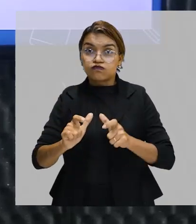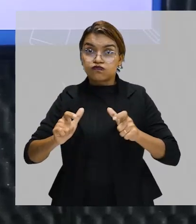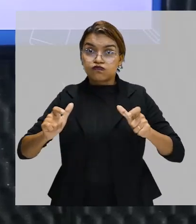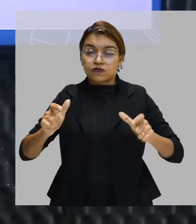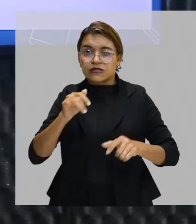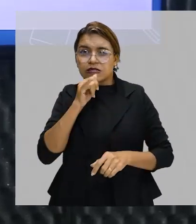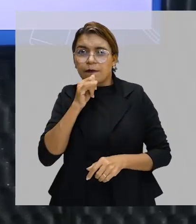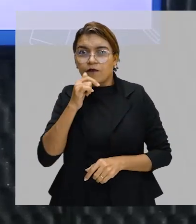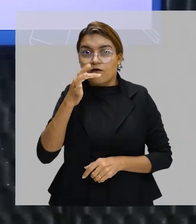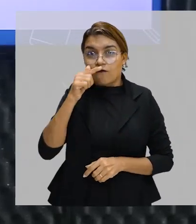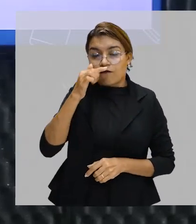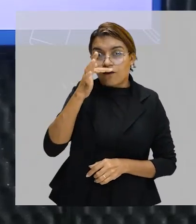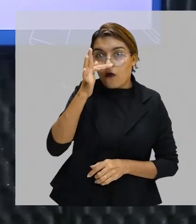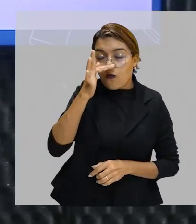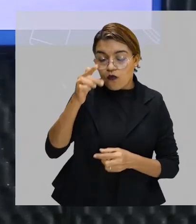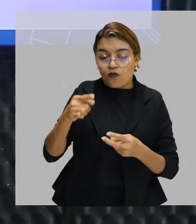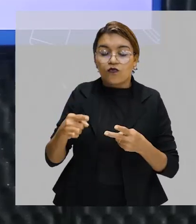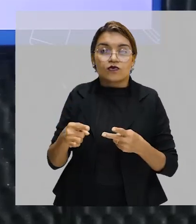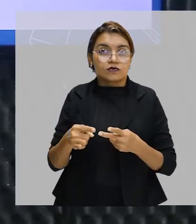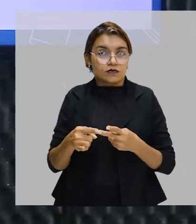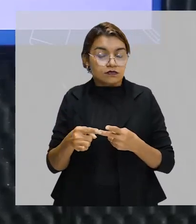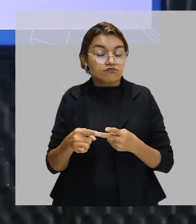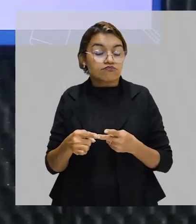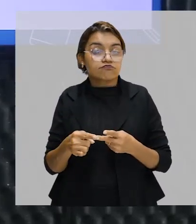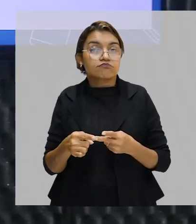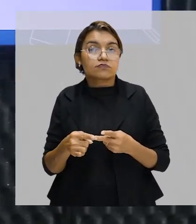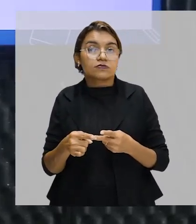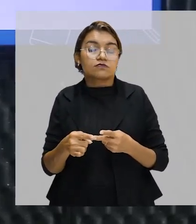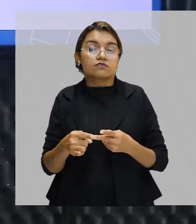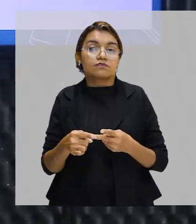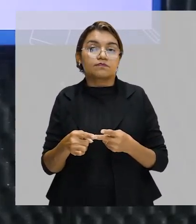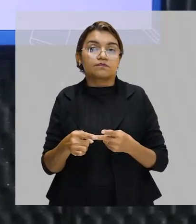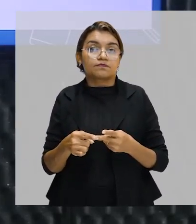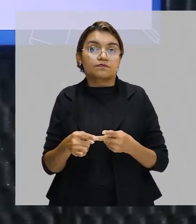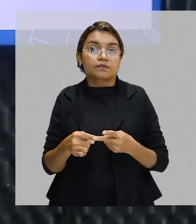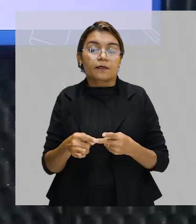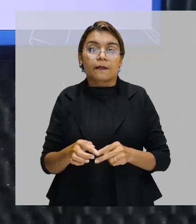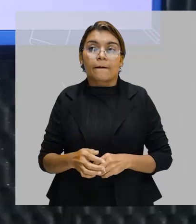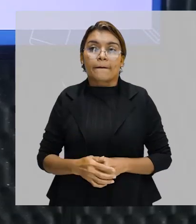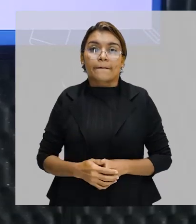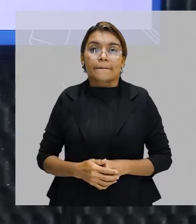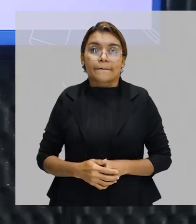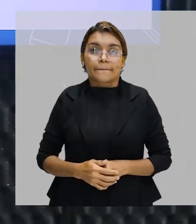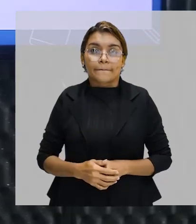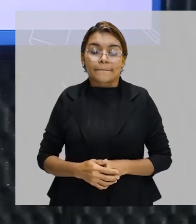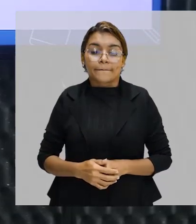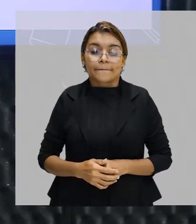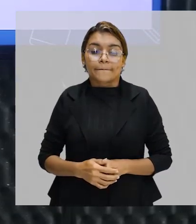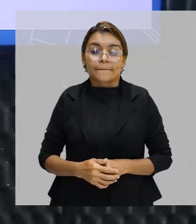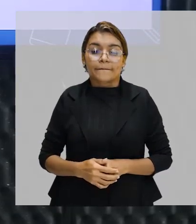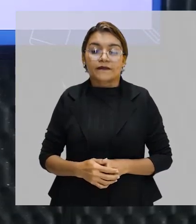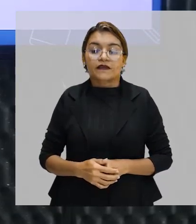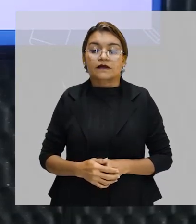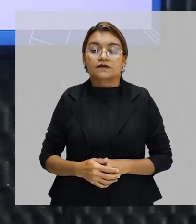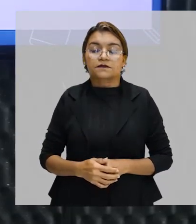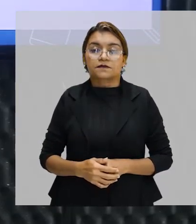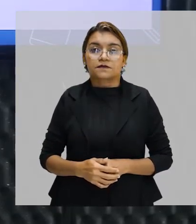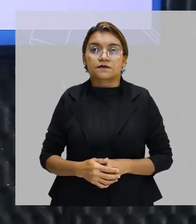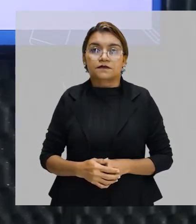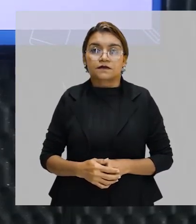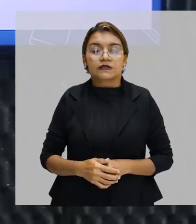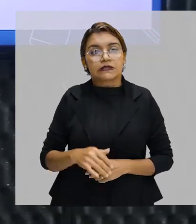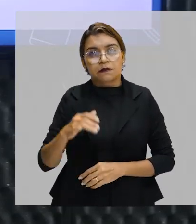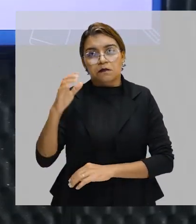de flores, certo? Uma quantidade muito grande de uma uma determinada parte